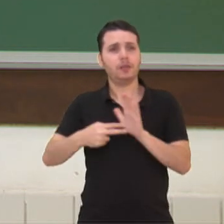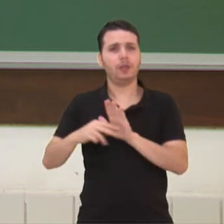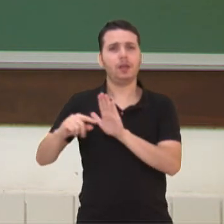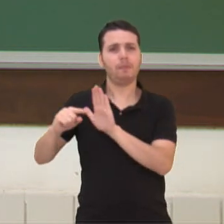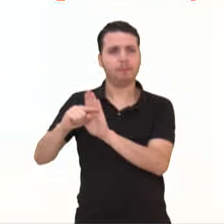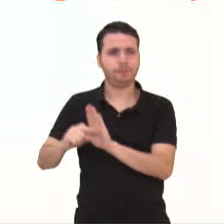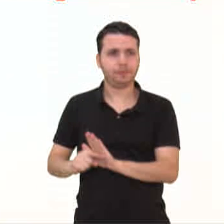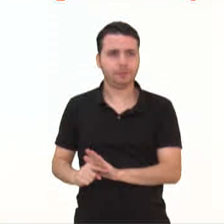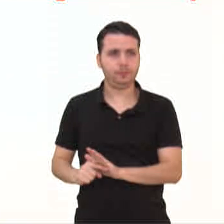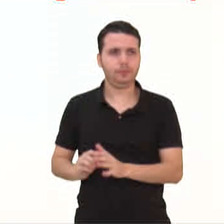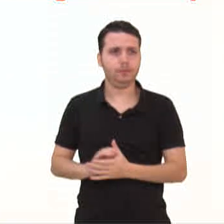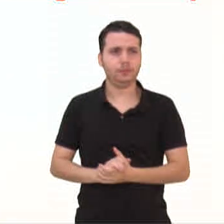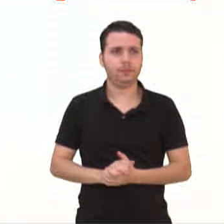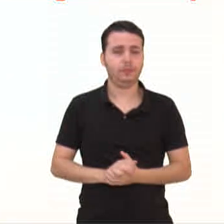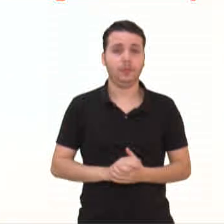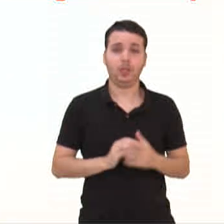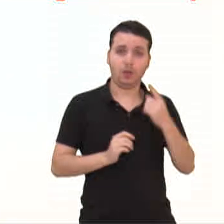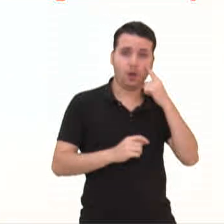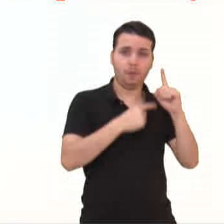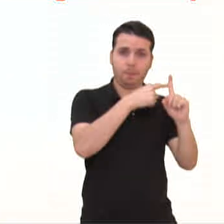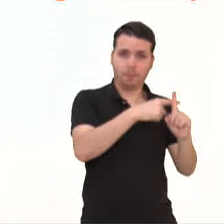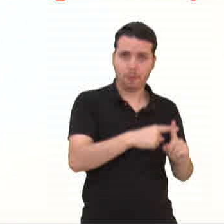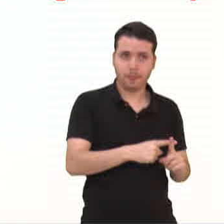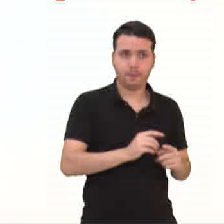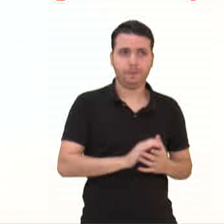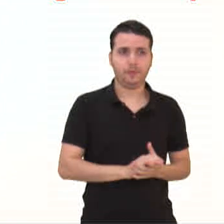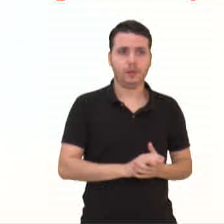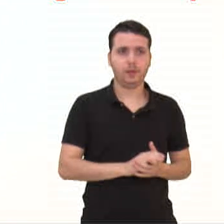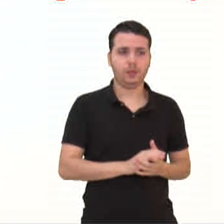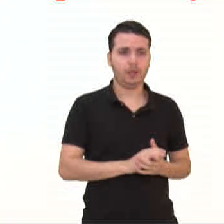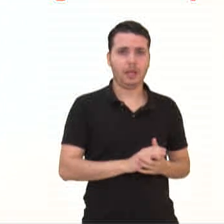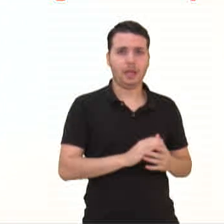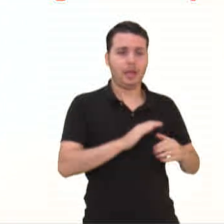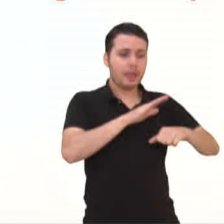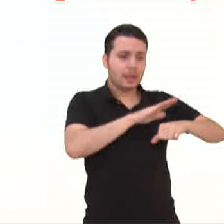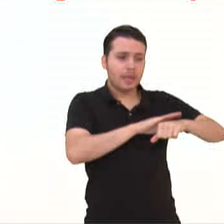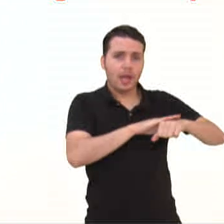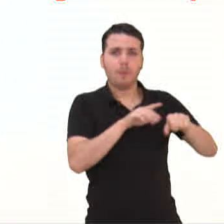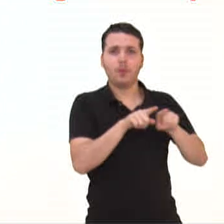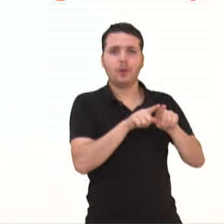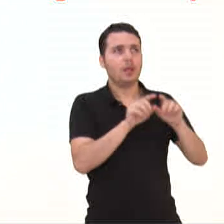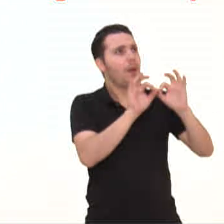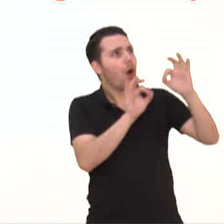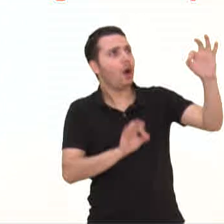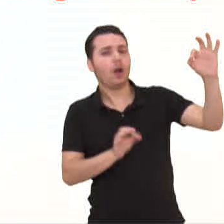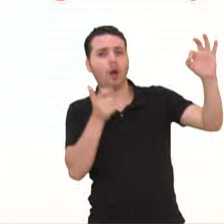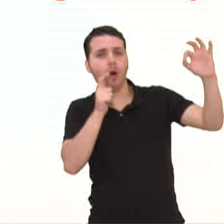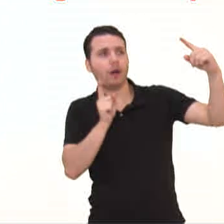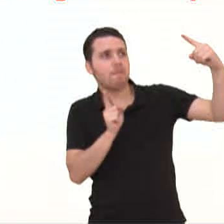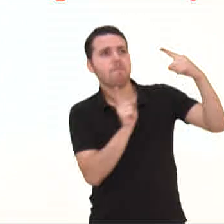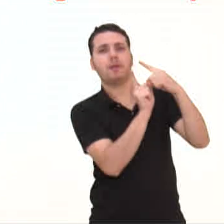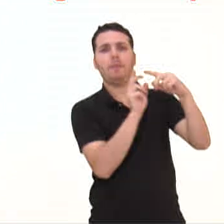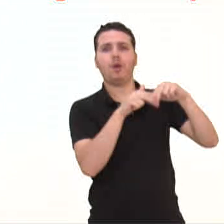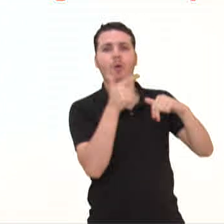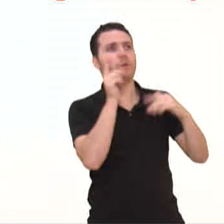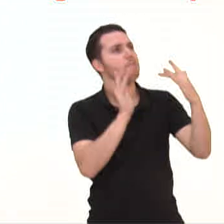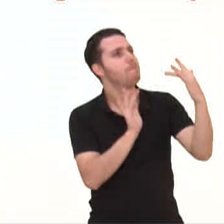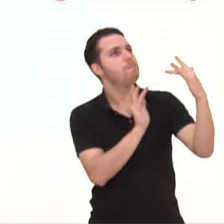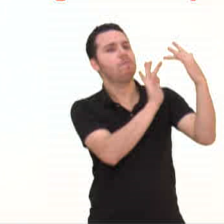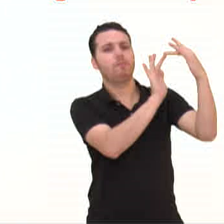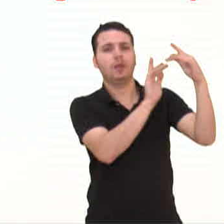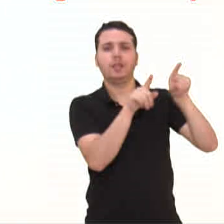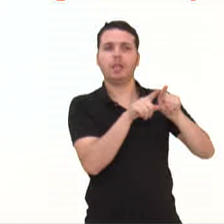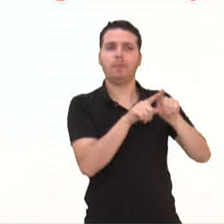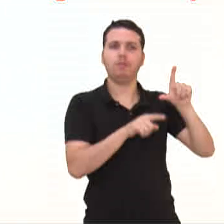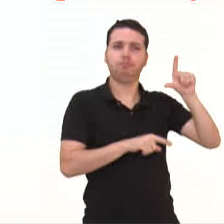Então vamos ver lá, como vantagem, diminuição das distâncias e do tempo, graças aos avanços tecnológicos, né? Redução do preço médio dos